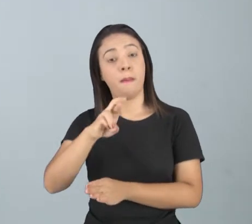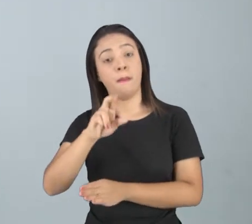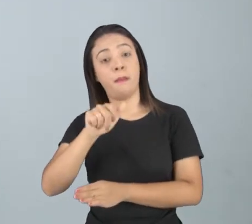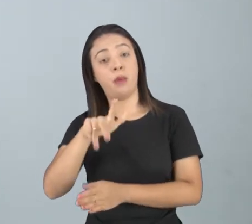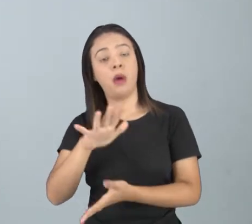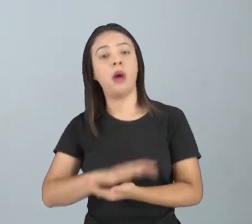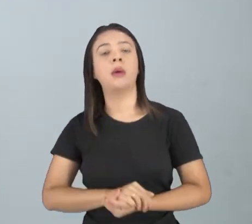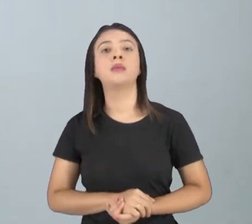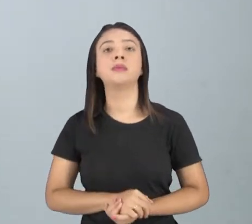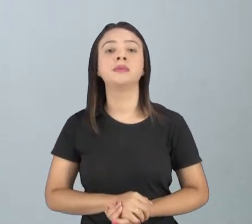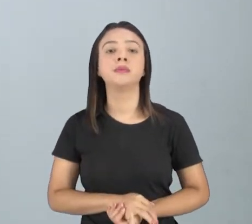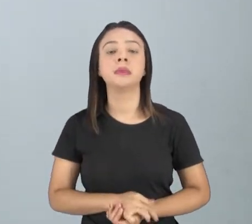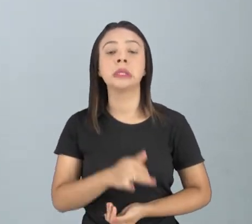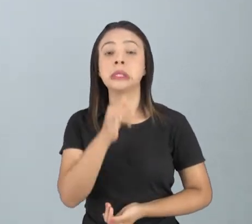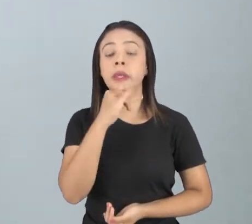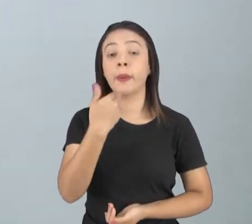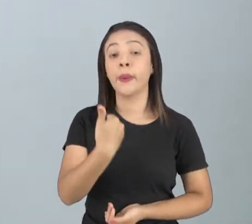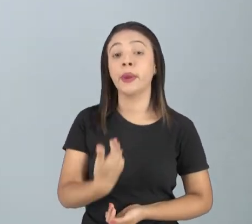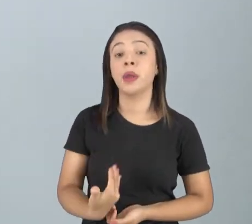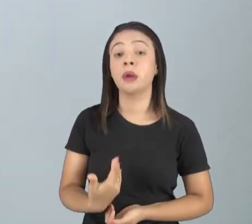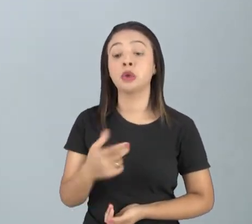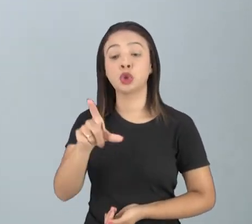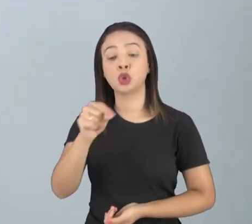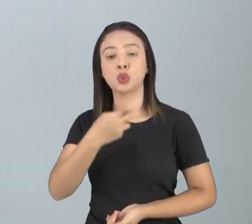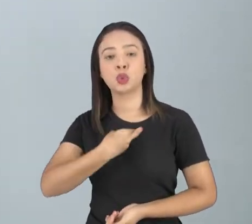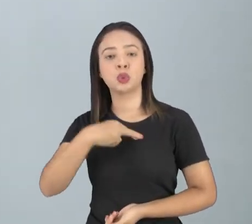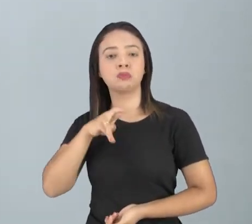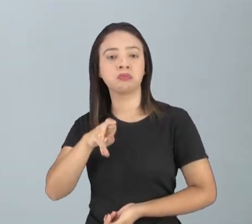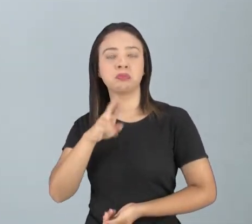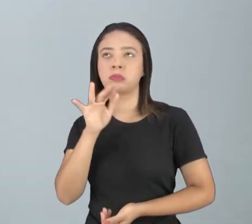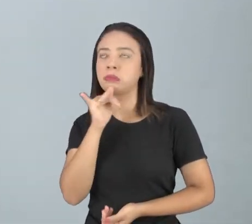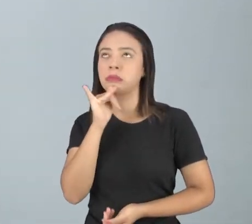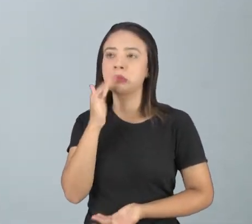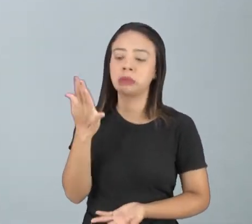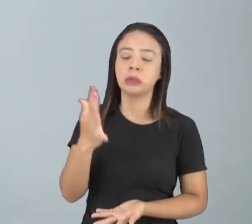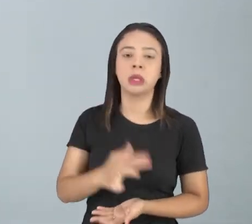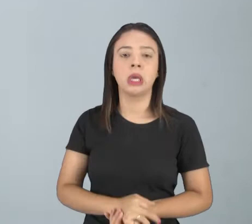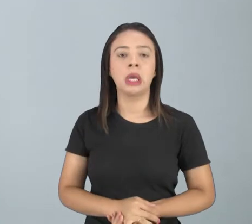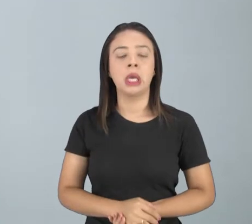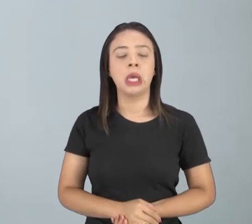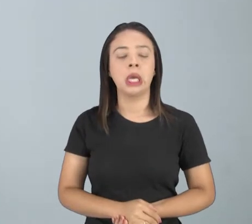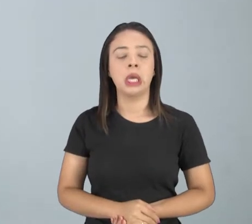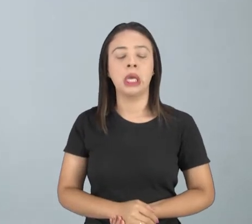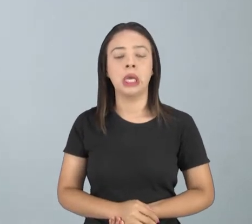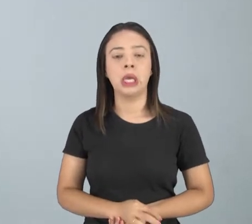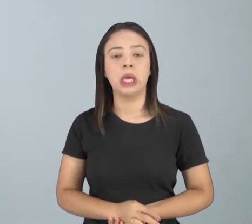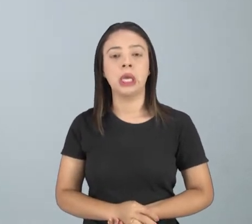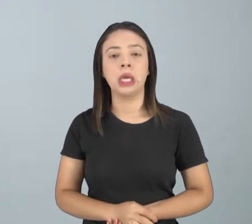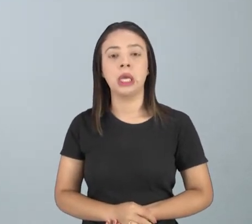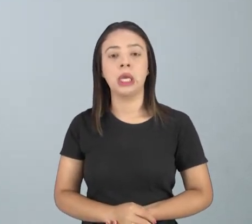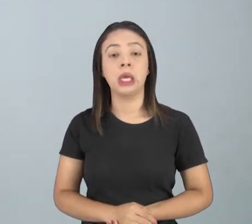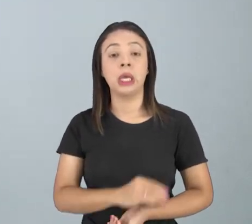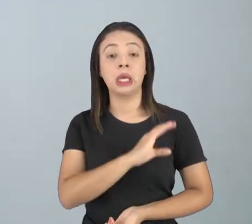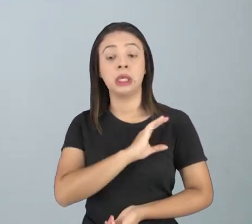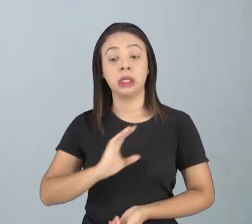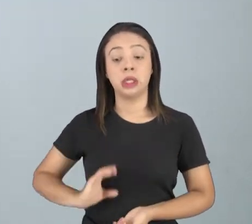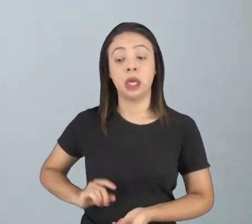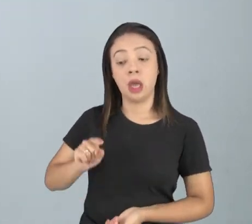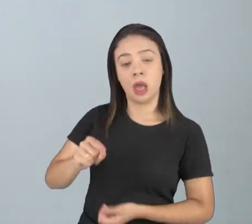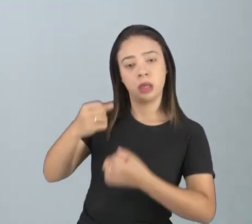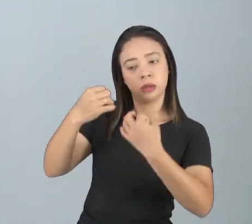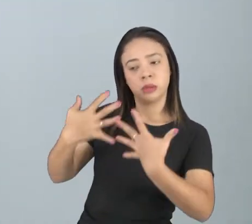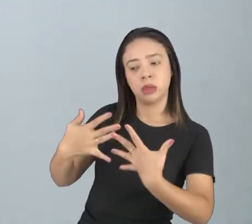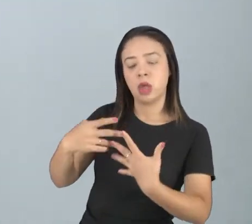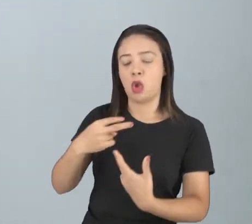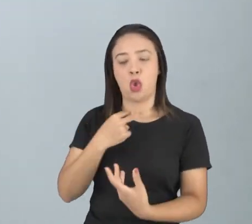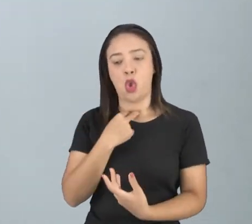estou dando, se de repente eu escolho uma religião cristã e aquela religião está dizendo que eu não posso beber bebida